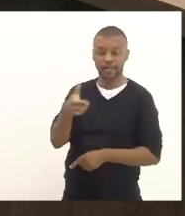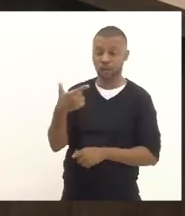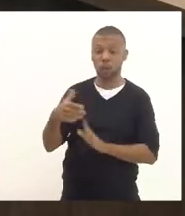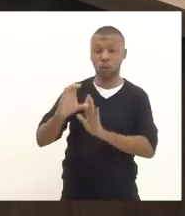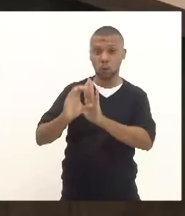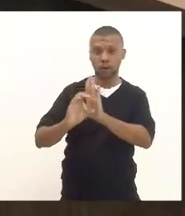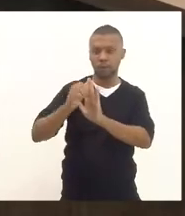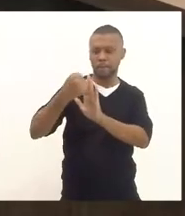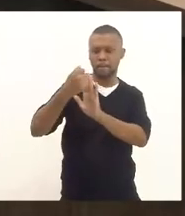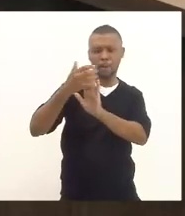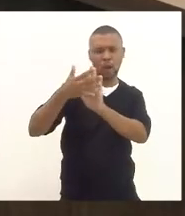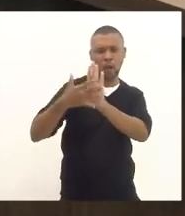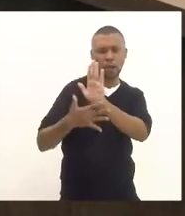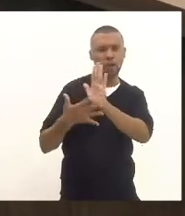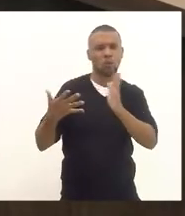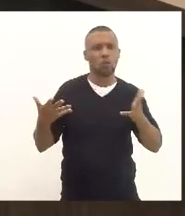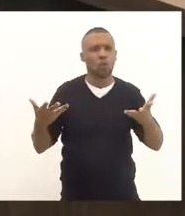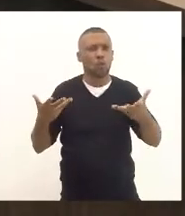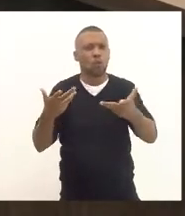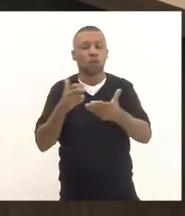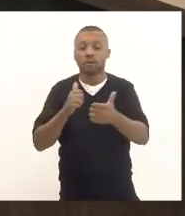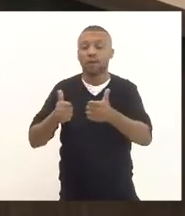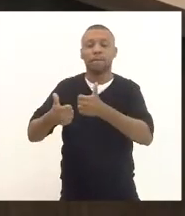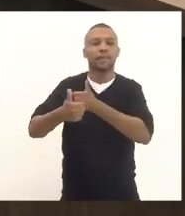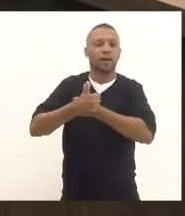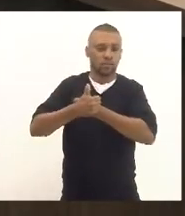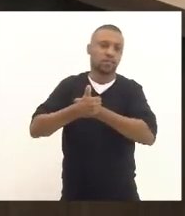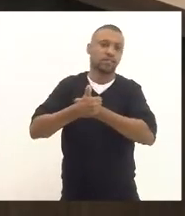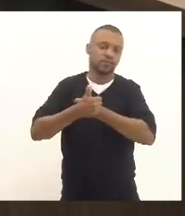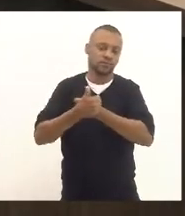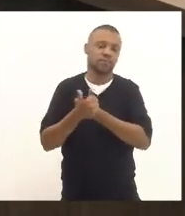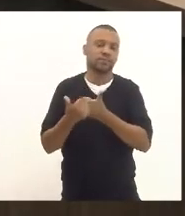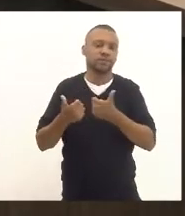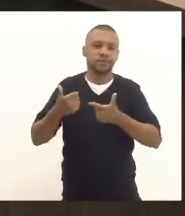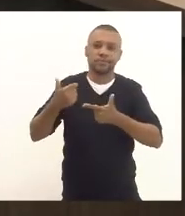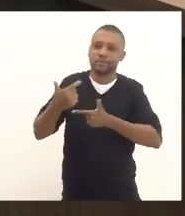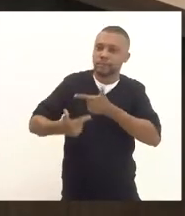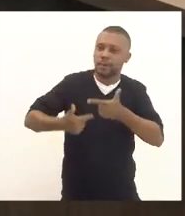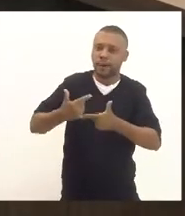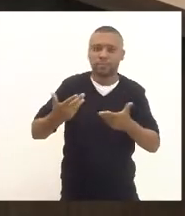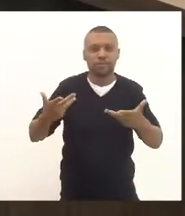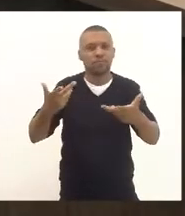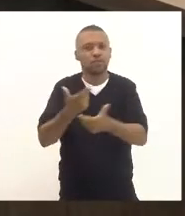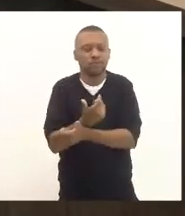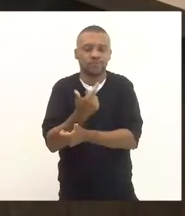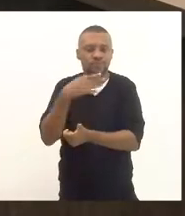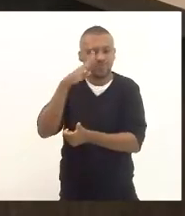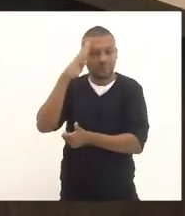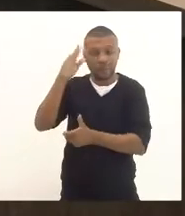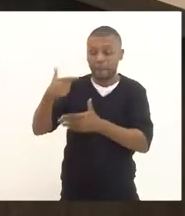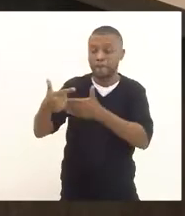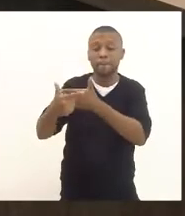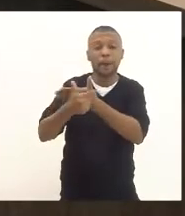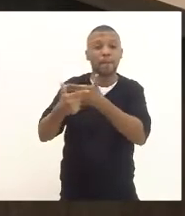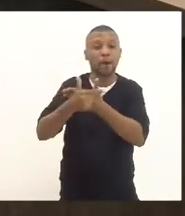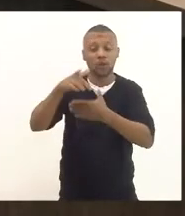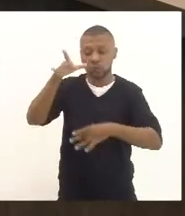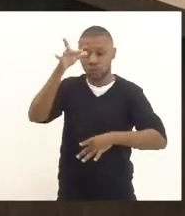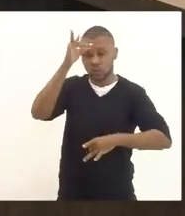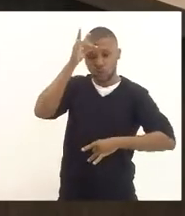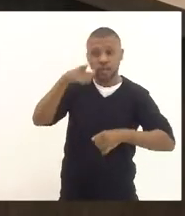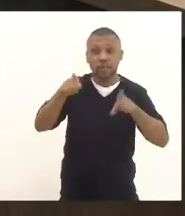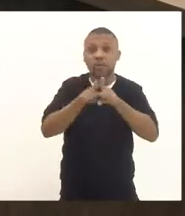tem um currículo invejável de protagonismos e belas atuações em grandes de papéis inclusive